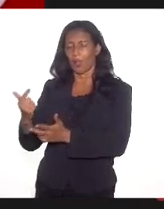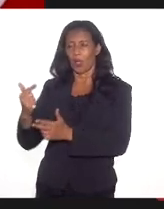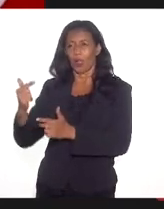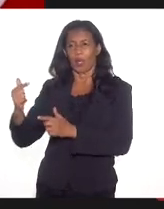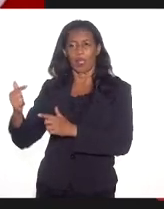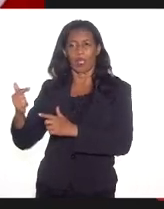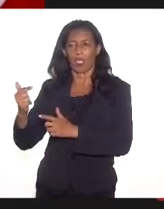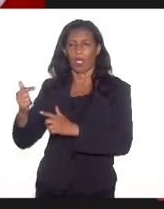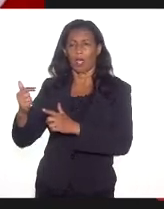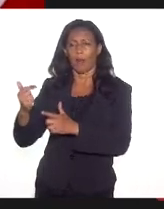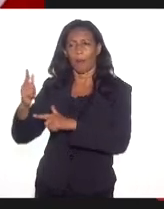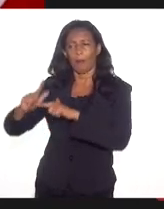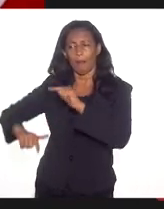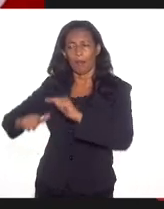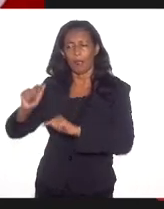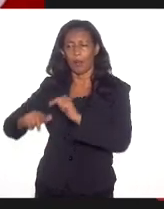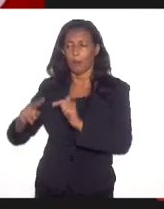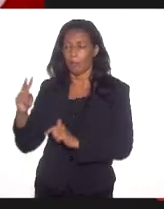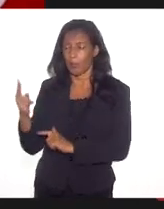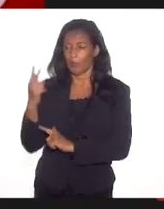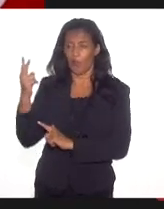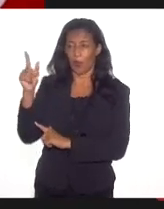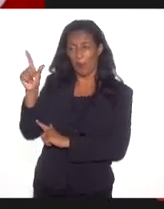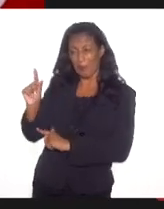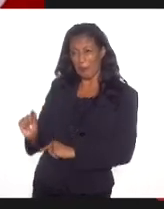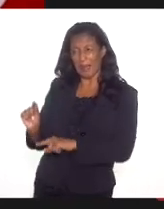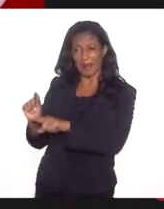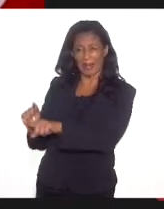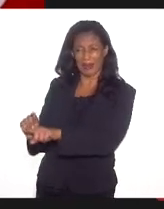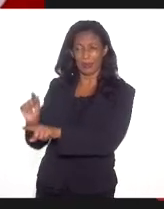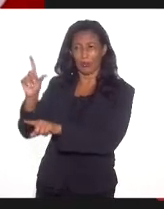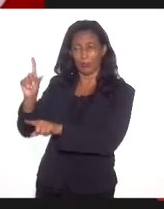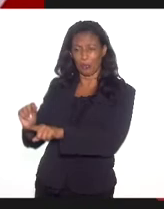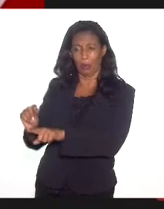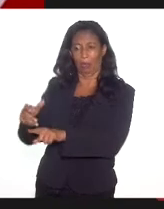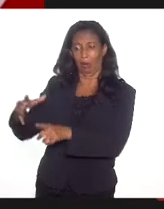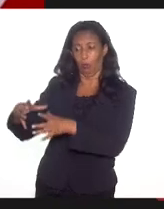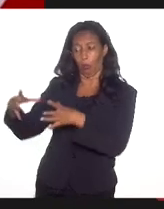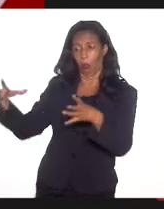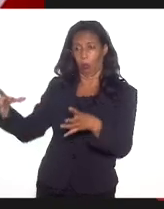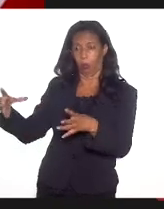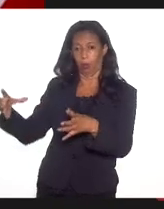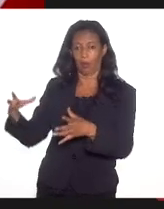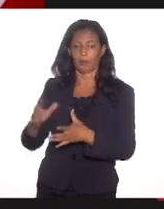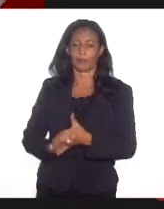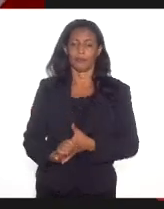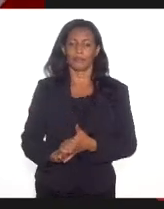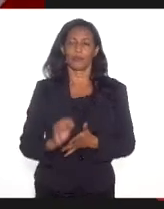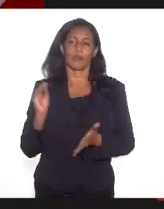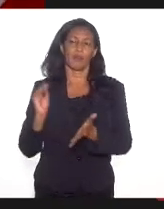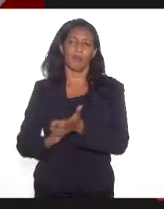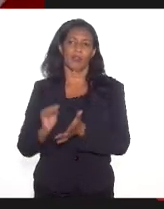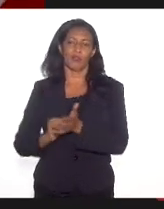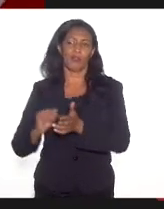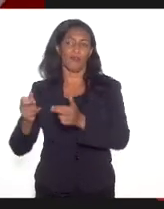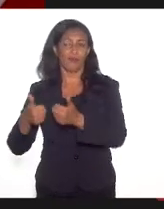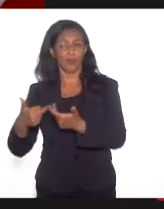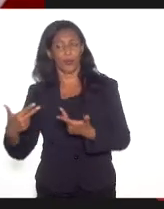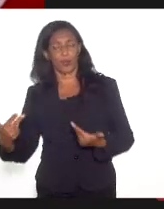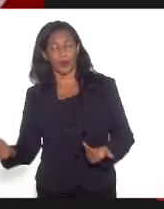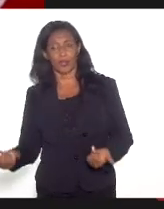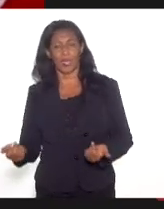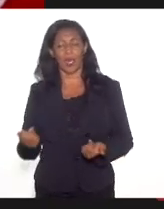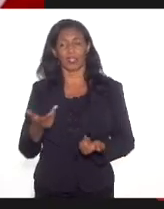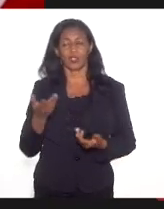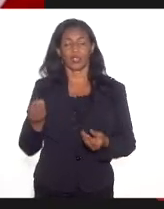vezes né se compensa pelo valor que é mais barato tá em maior quantidade e isso né tá pode tá isso gera